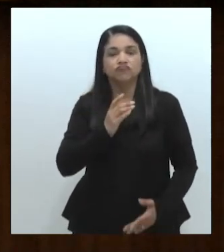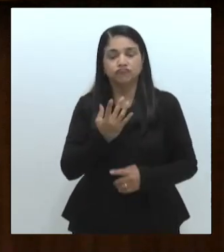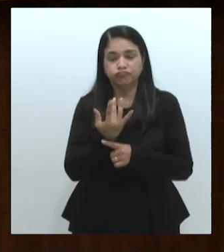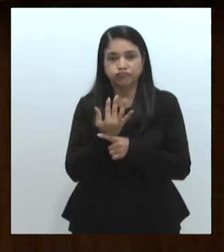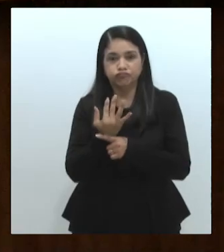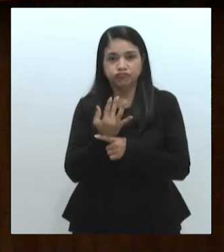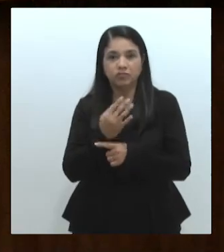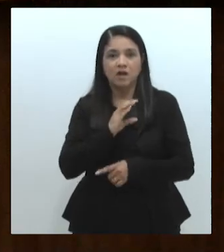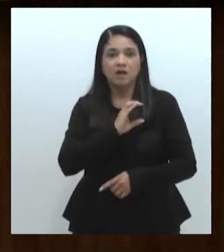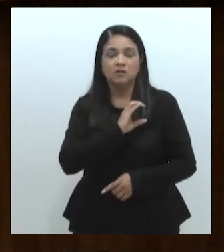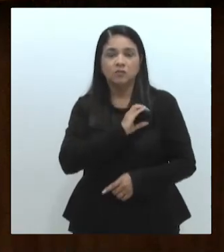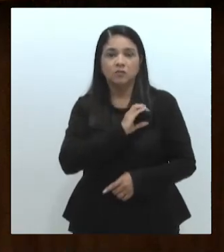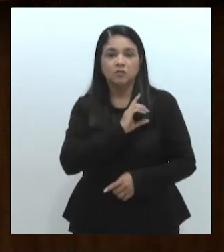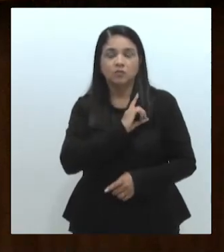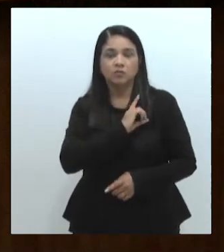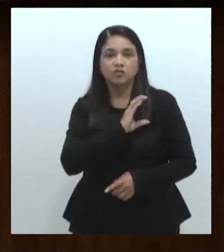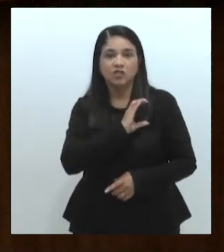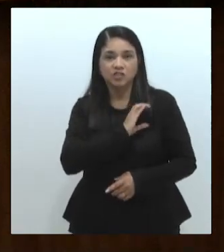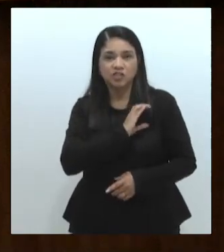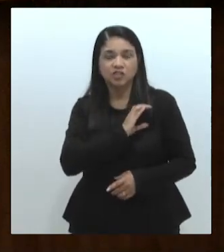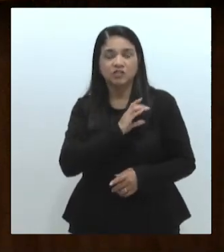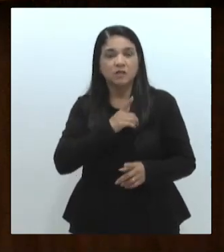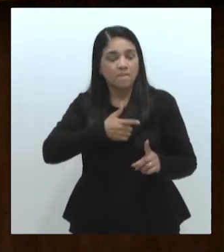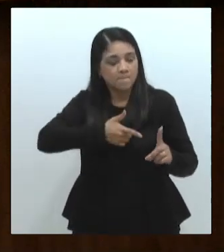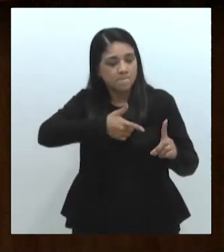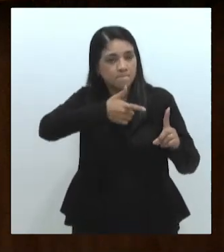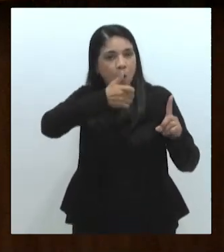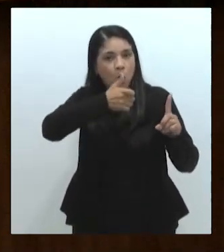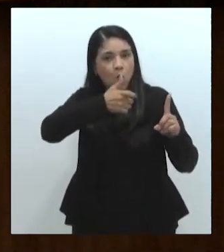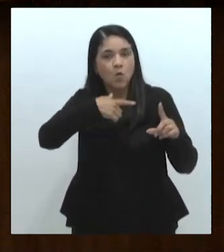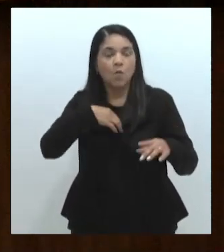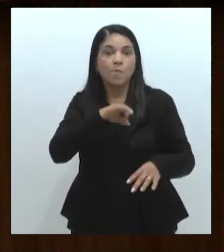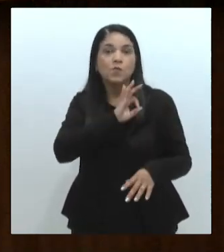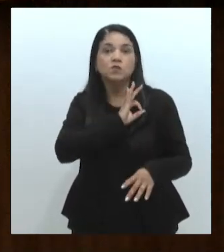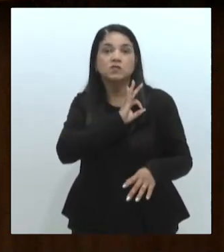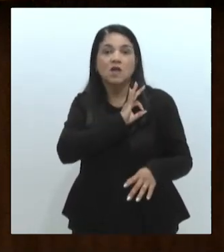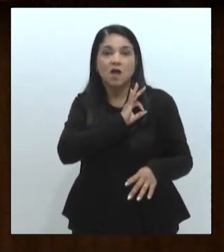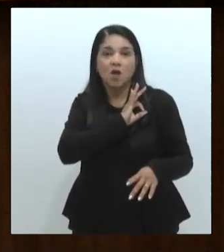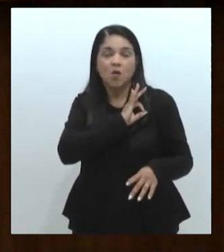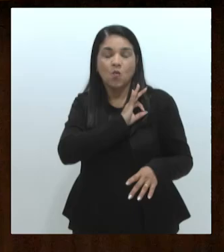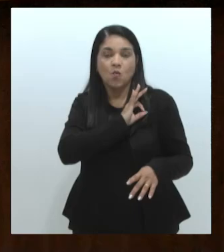policial atirou para matar uma outra policial, que era sua